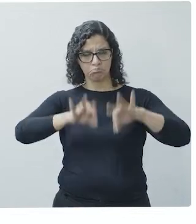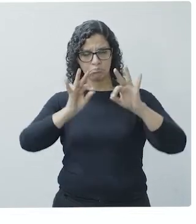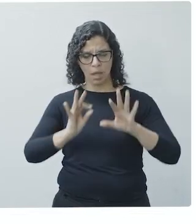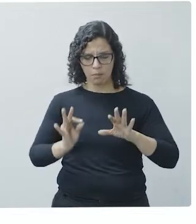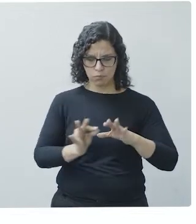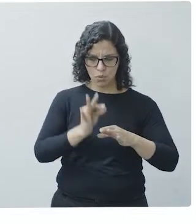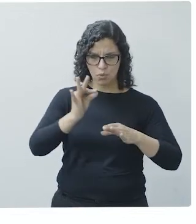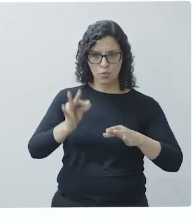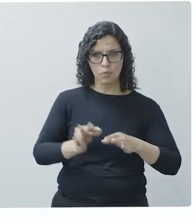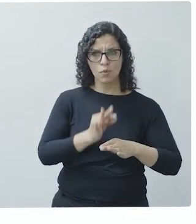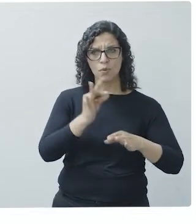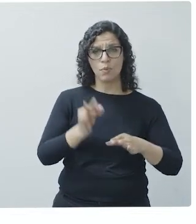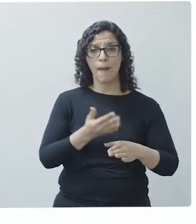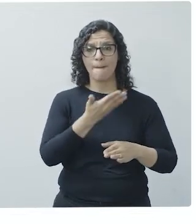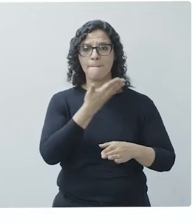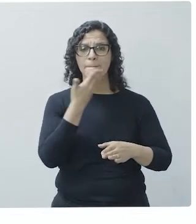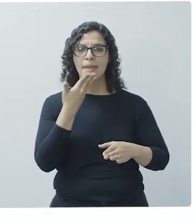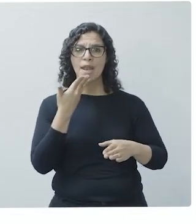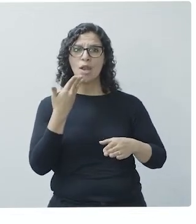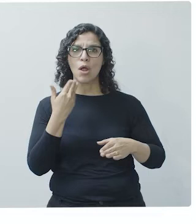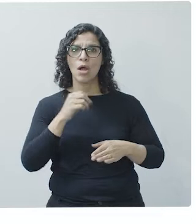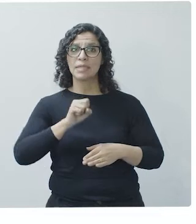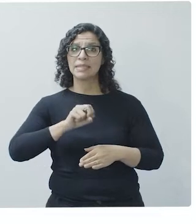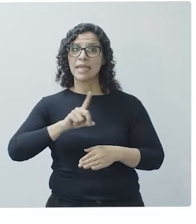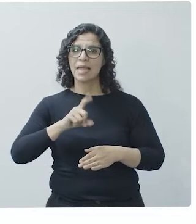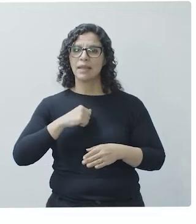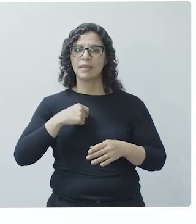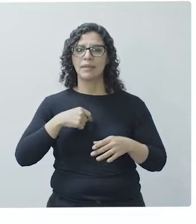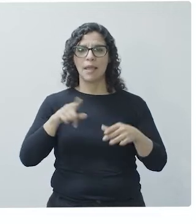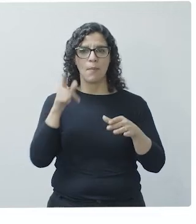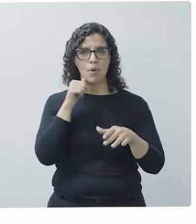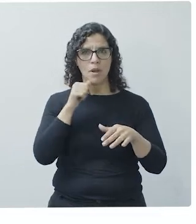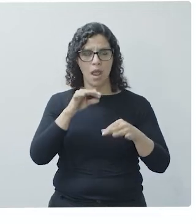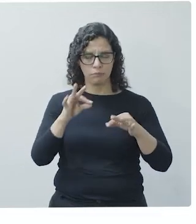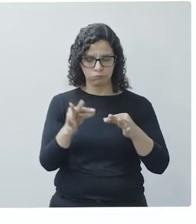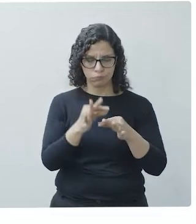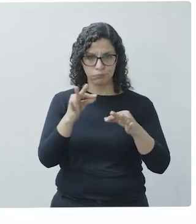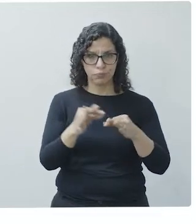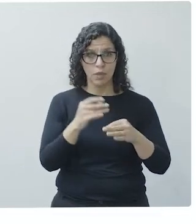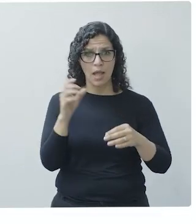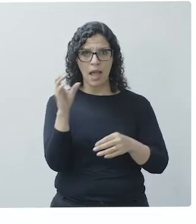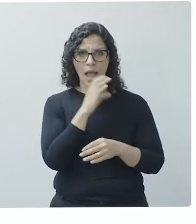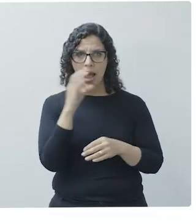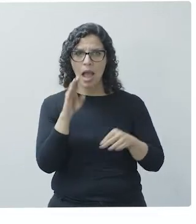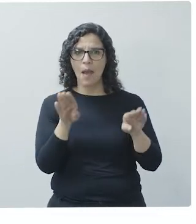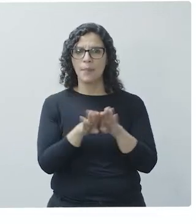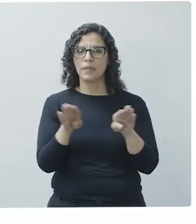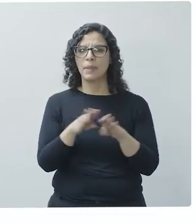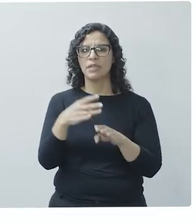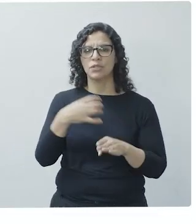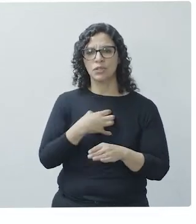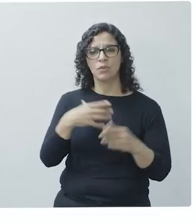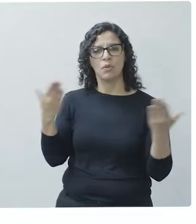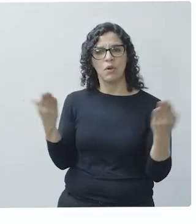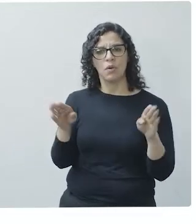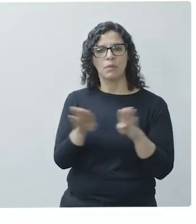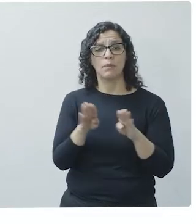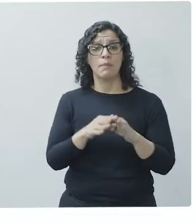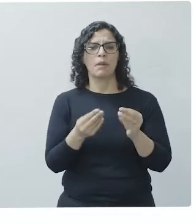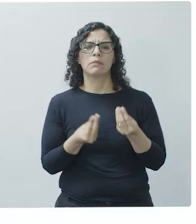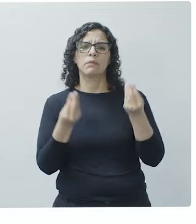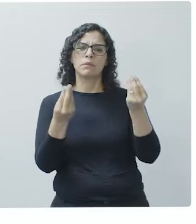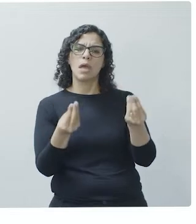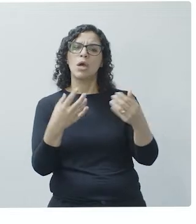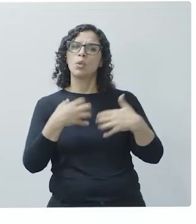adiante, que era a melhor das sedas, entre os dedos da costureira, ágeis como os galgos de Diana, para dar a